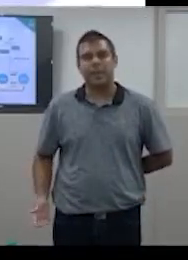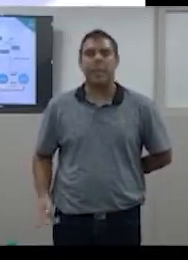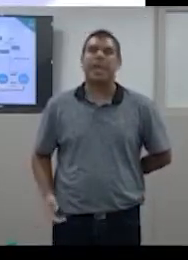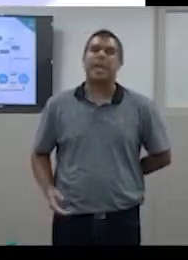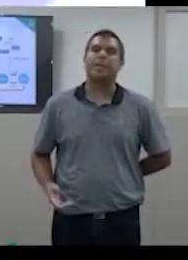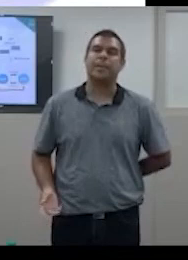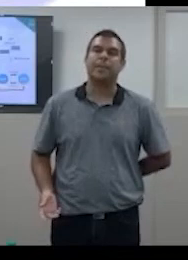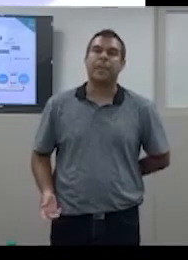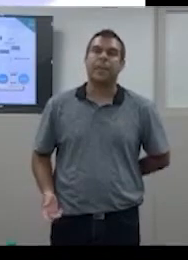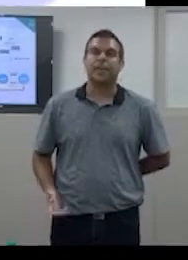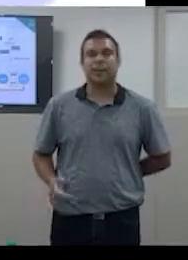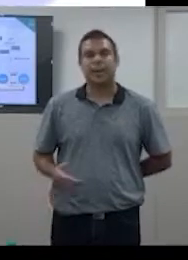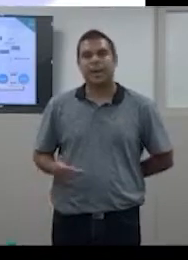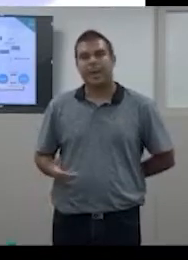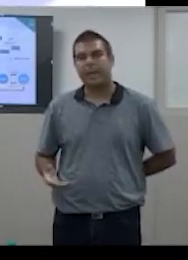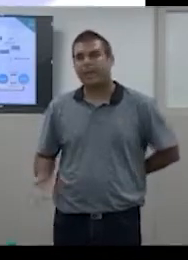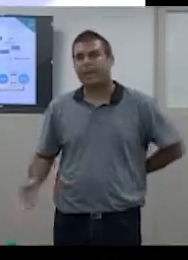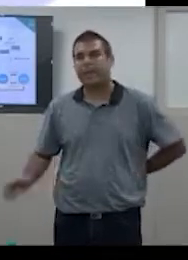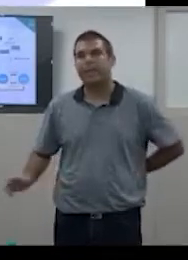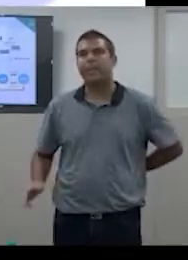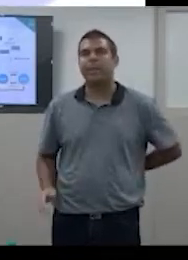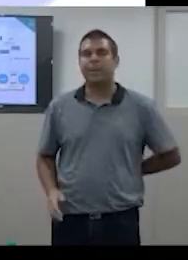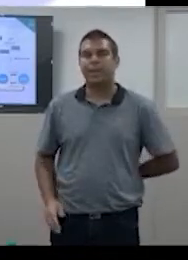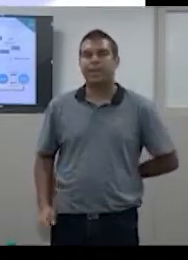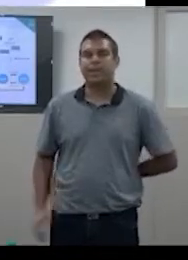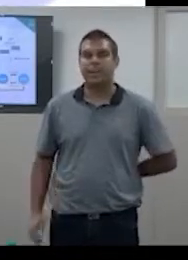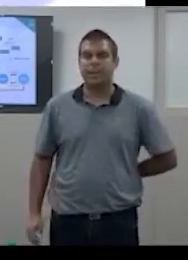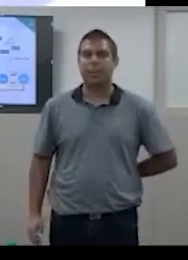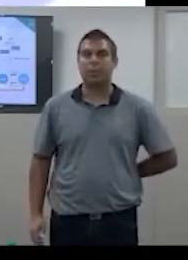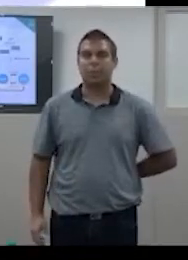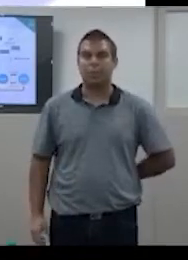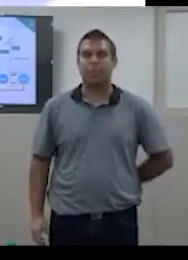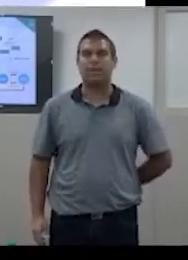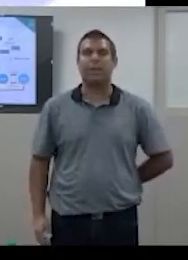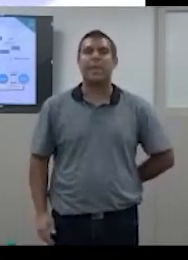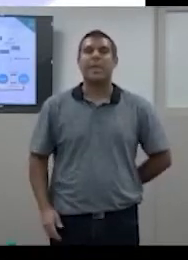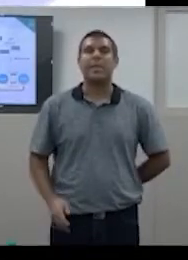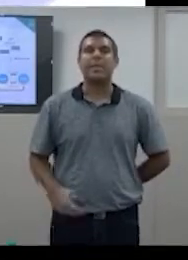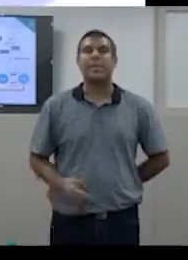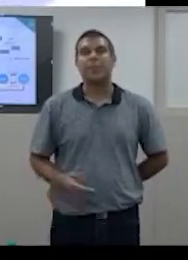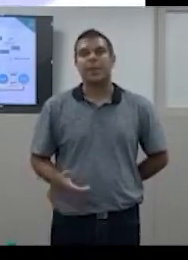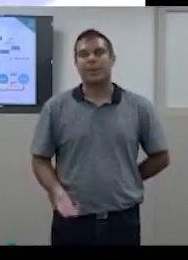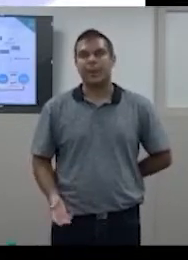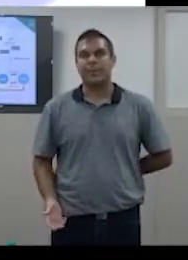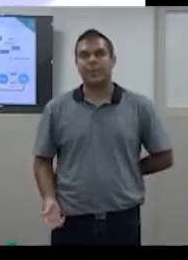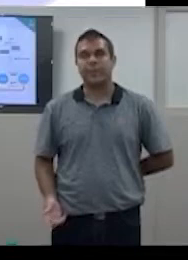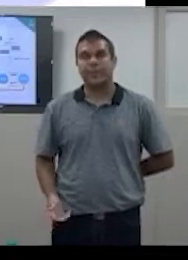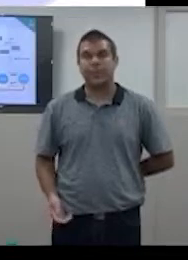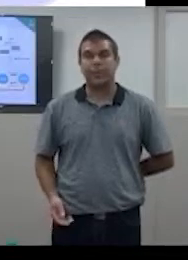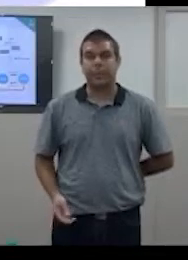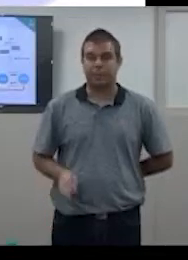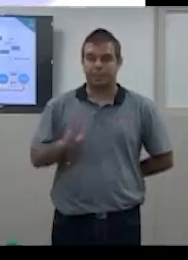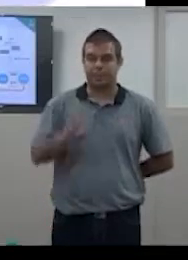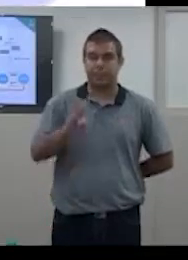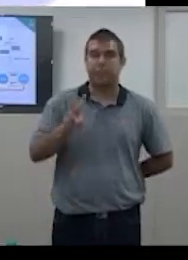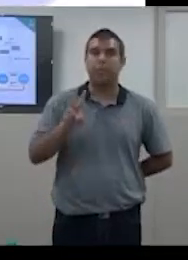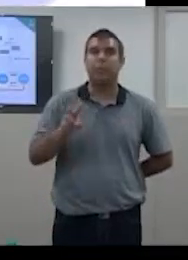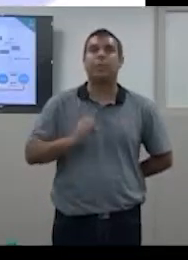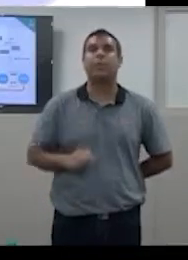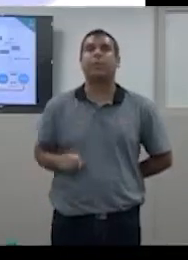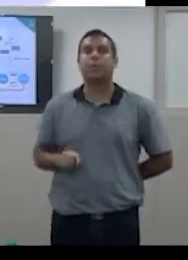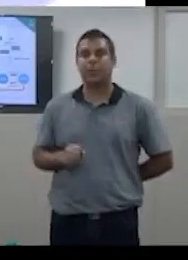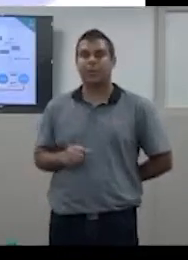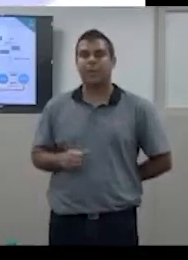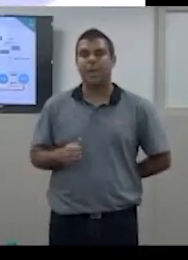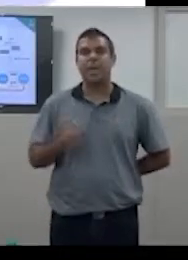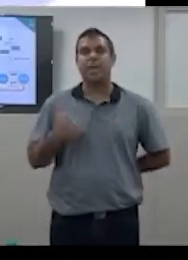de repente, assim, essa poça d'água, ela vai desaparecer gradativamente ao longo dos dias, então isso aí vai estar vaporizando. Tem mais